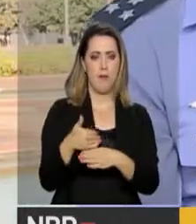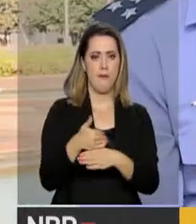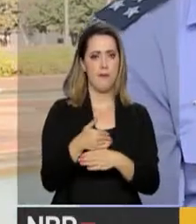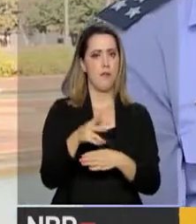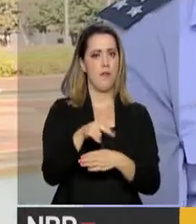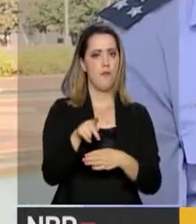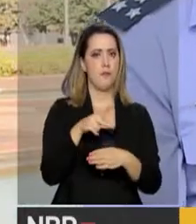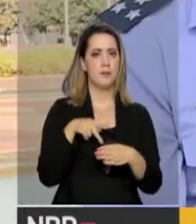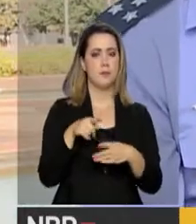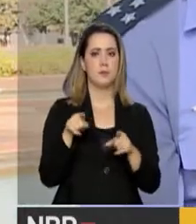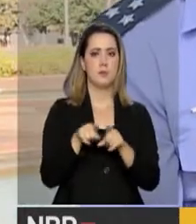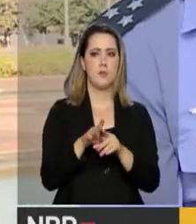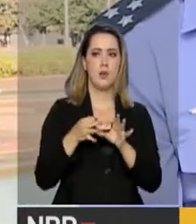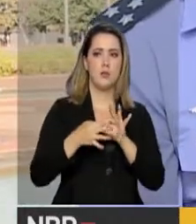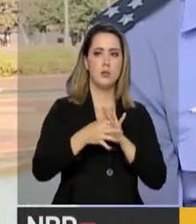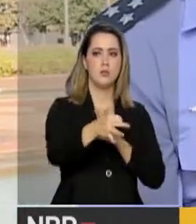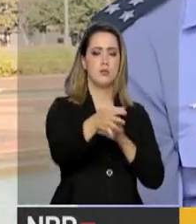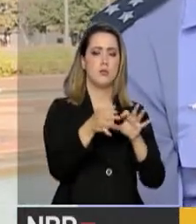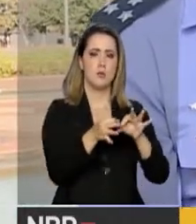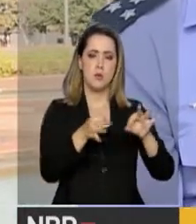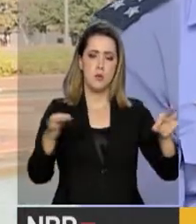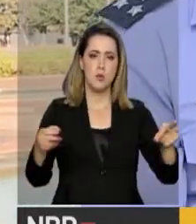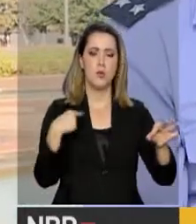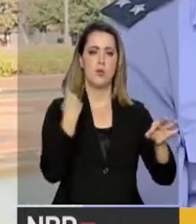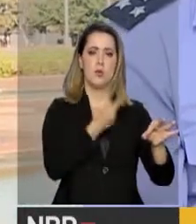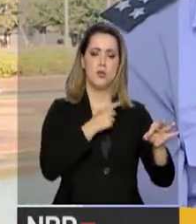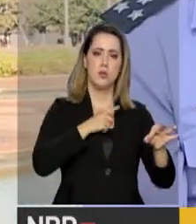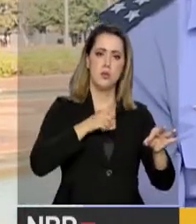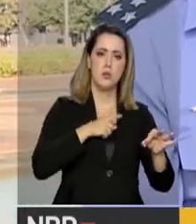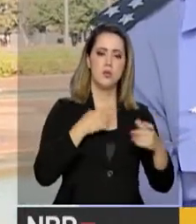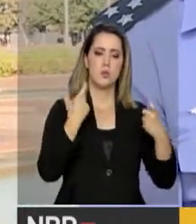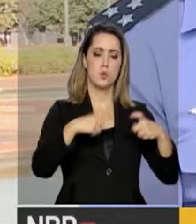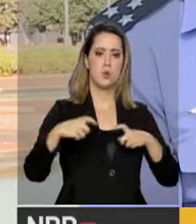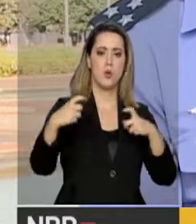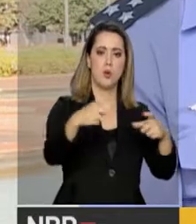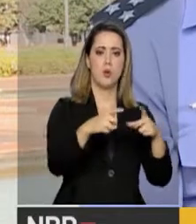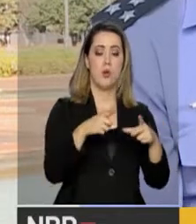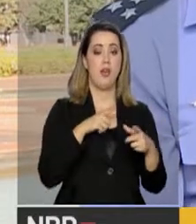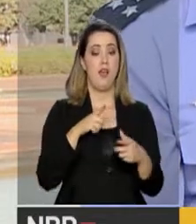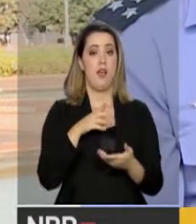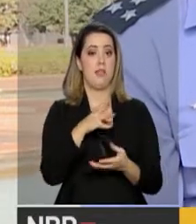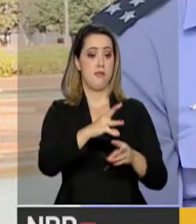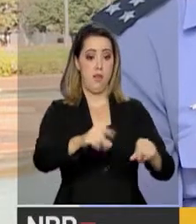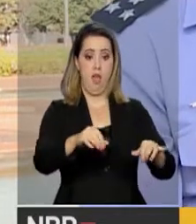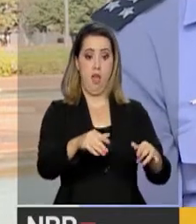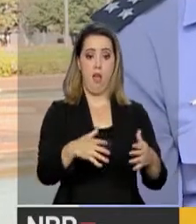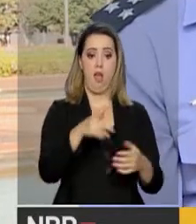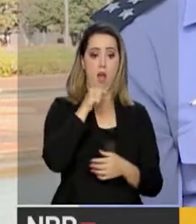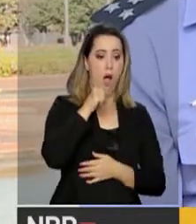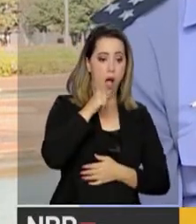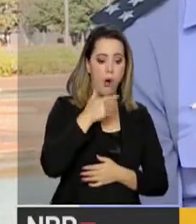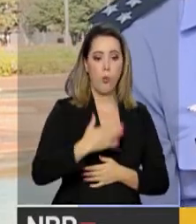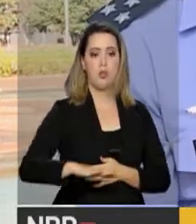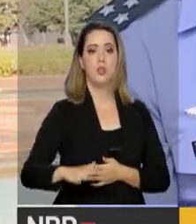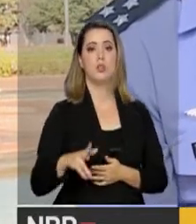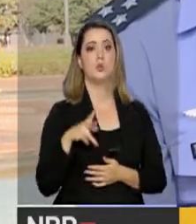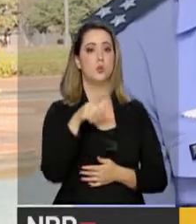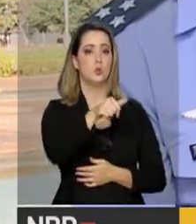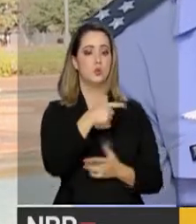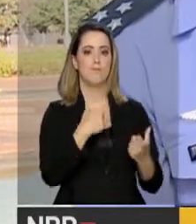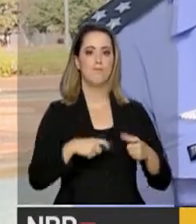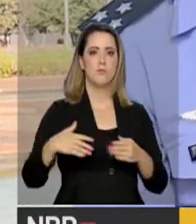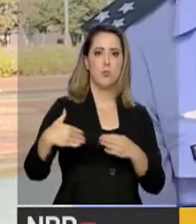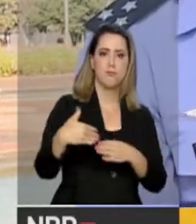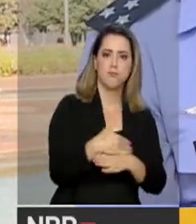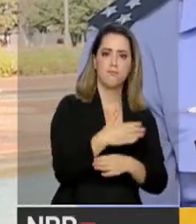a extensão da nossa região amazônica. Então nós temos áreas com fronteira seca, fronteira molhada, toda essa parte de